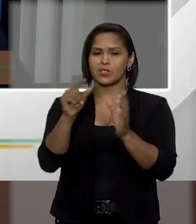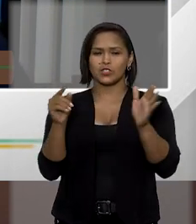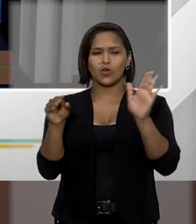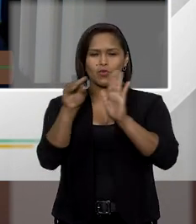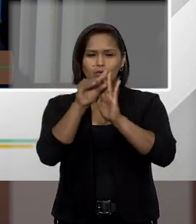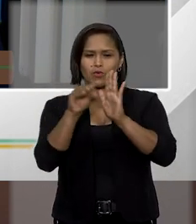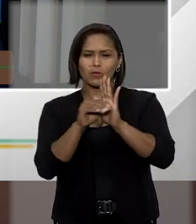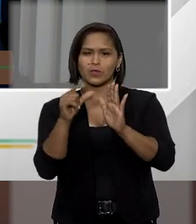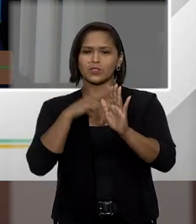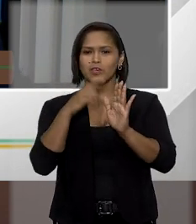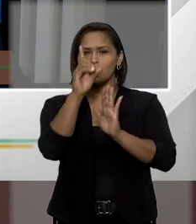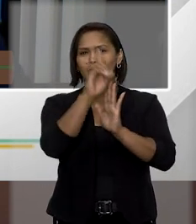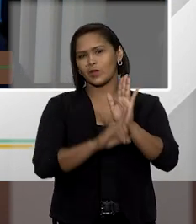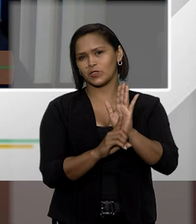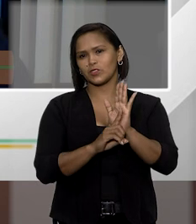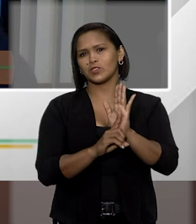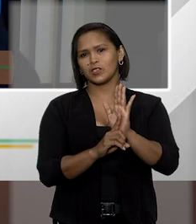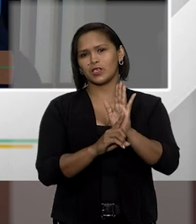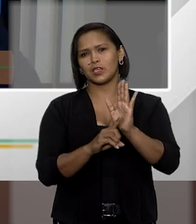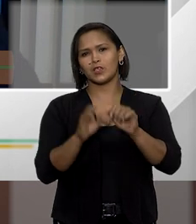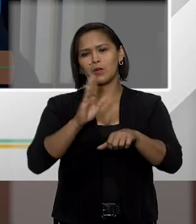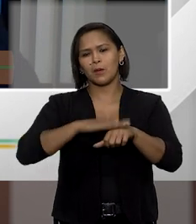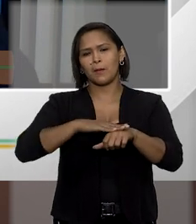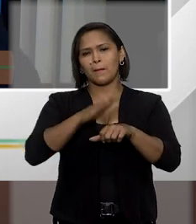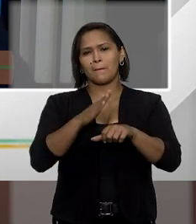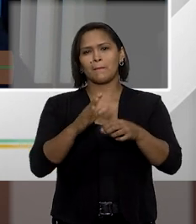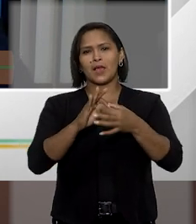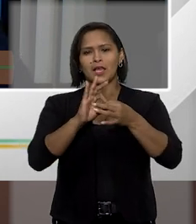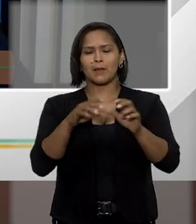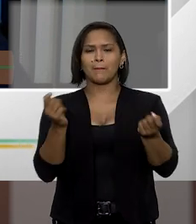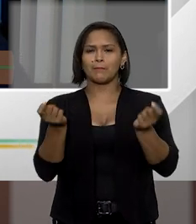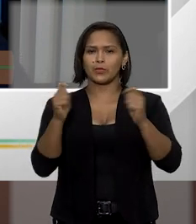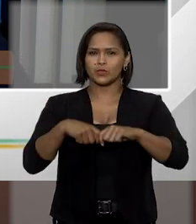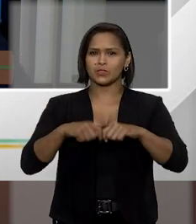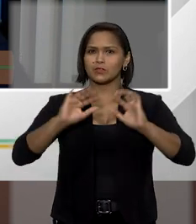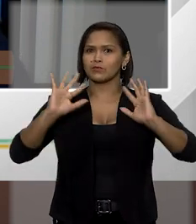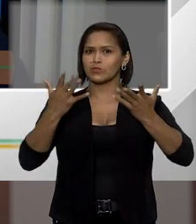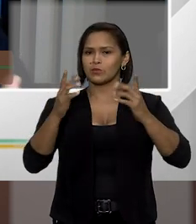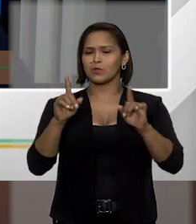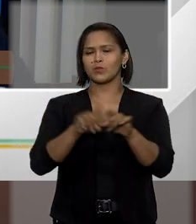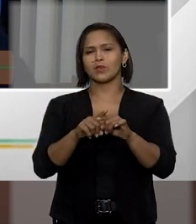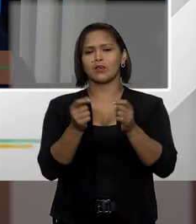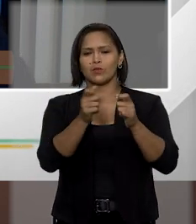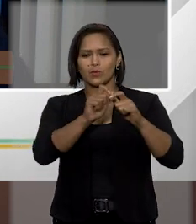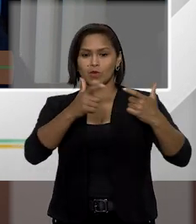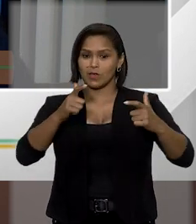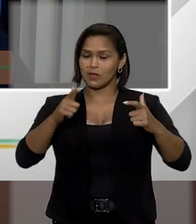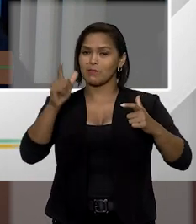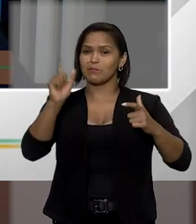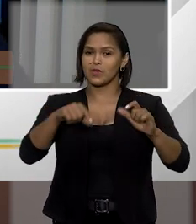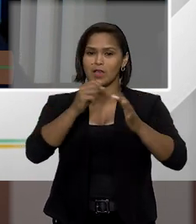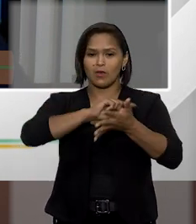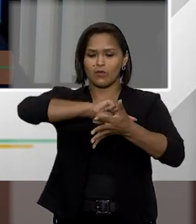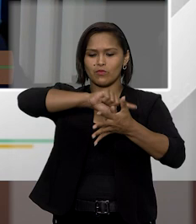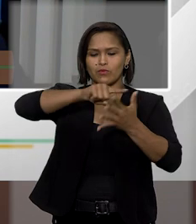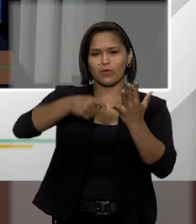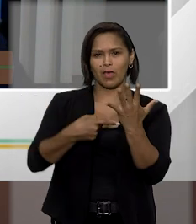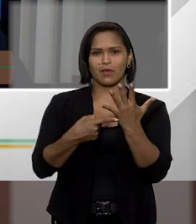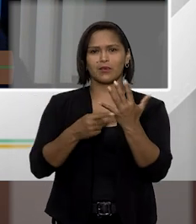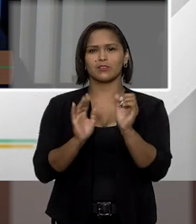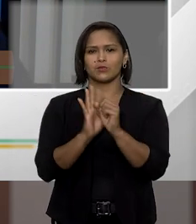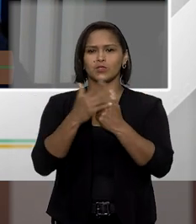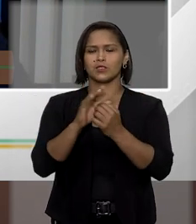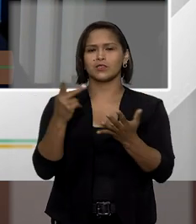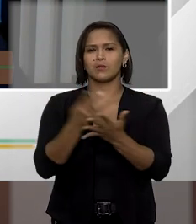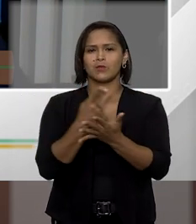algumas restrições a direitos serem mais possíveis de serem celebradas, o que amplia, sem dúvida nenhuma, o leque de proteção